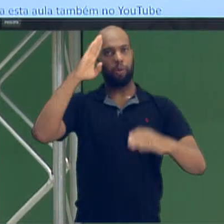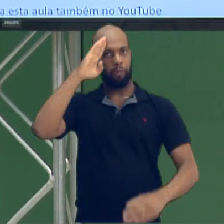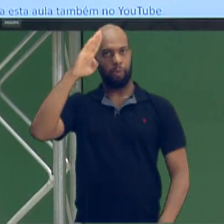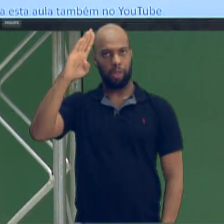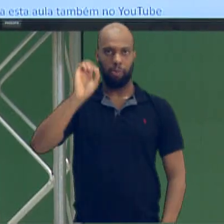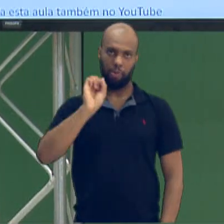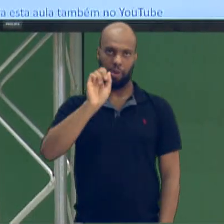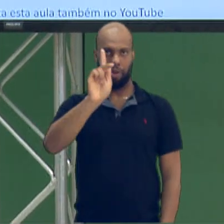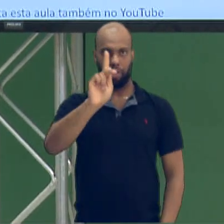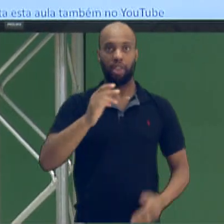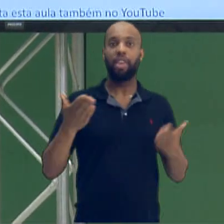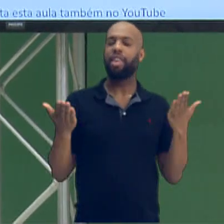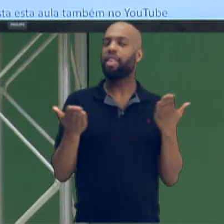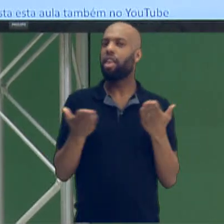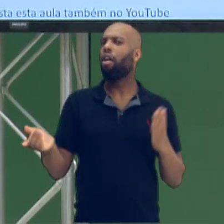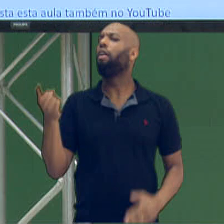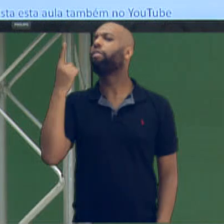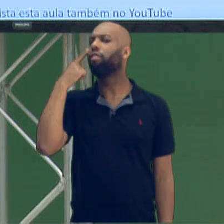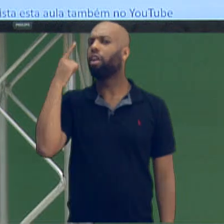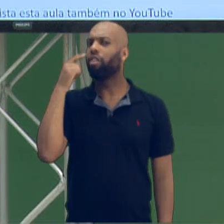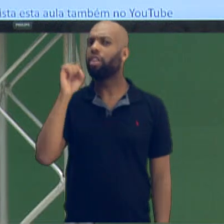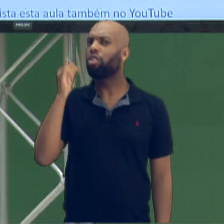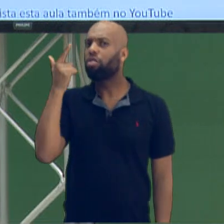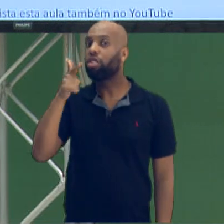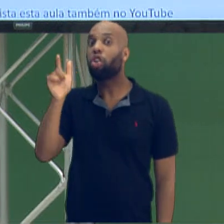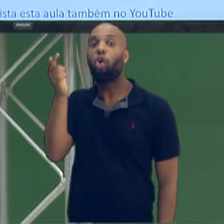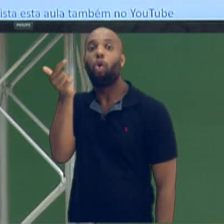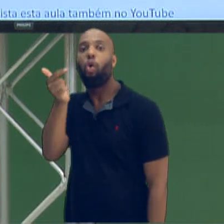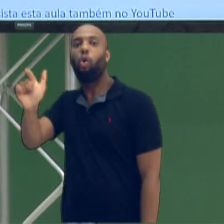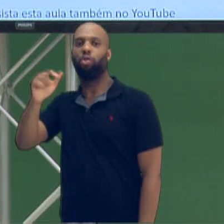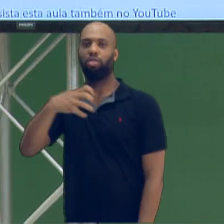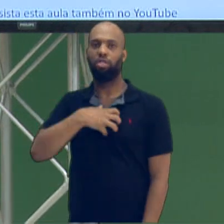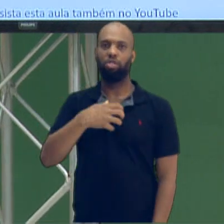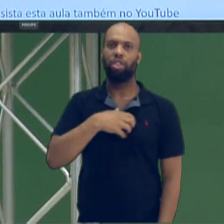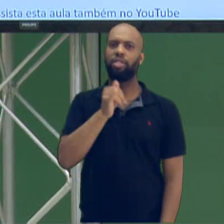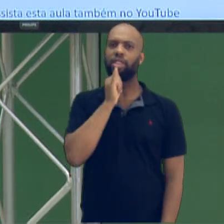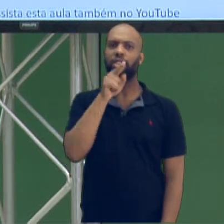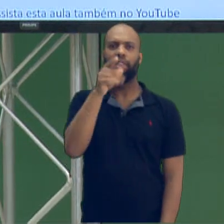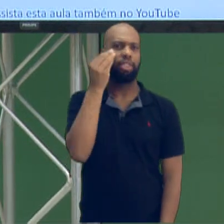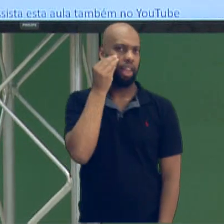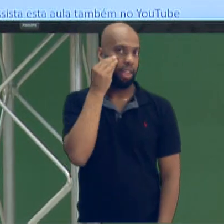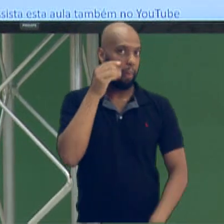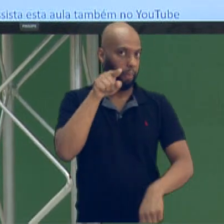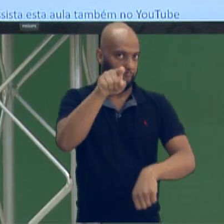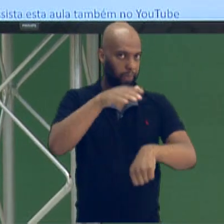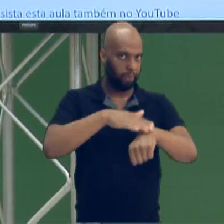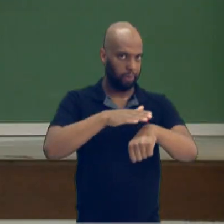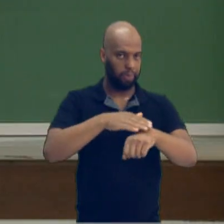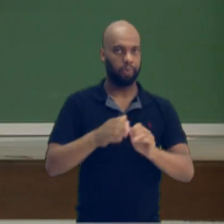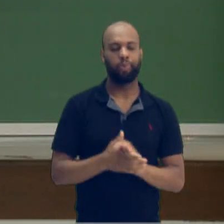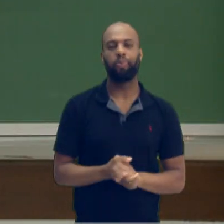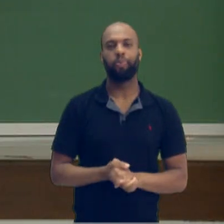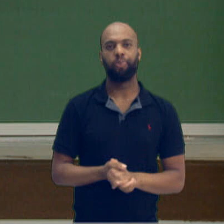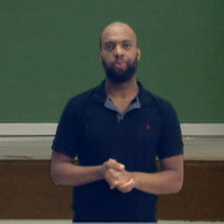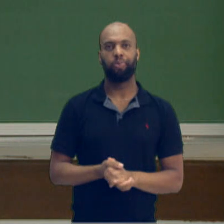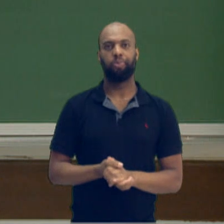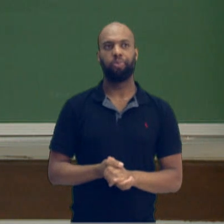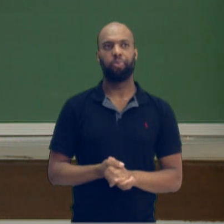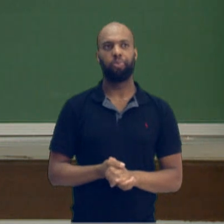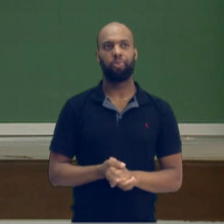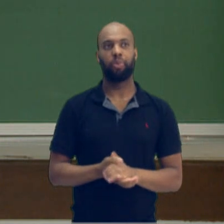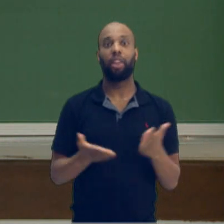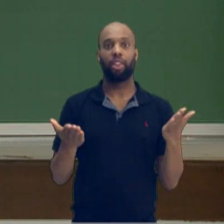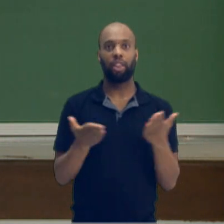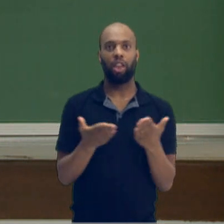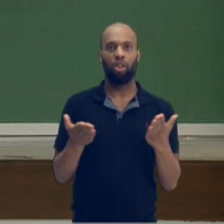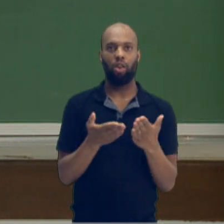principal, tá certo? Vamos ver se a gente consegue usar outra formulazinha como exemplo para vocês tentarem fazer. Então, vamos lá. Eu